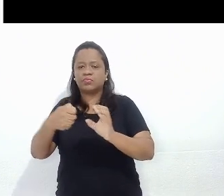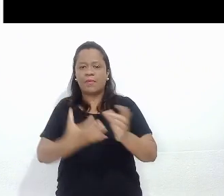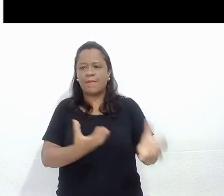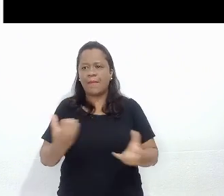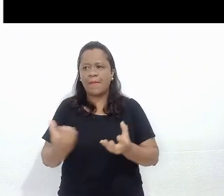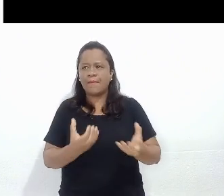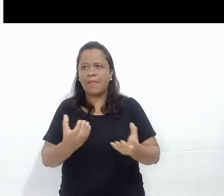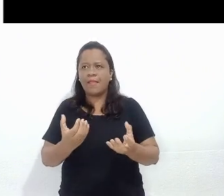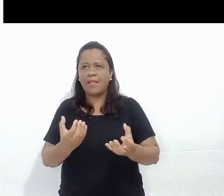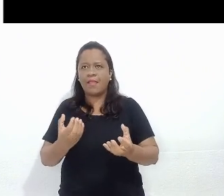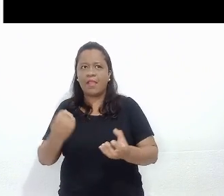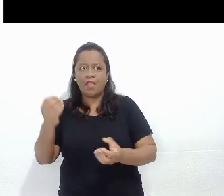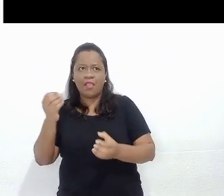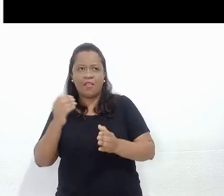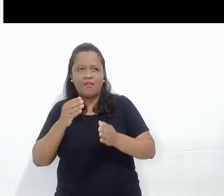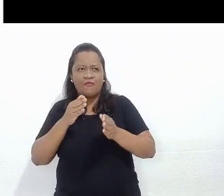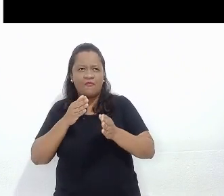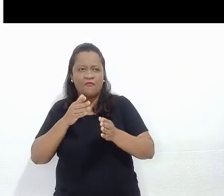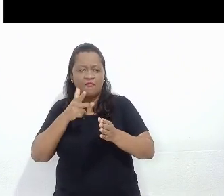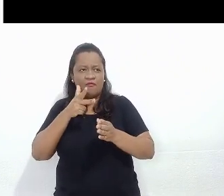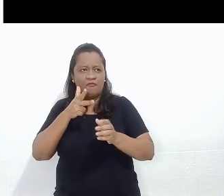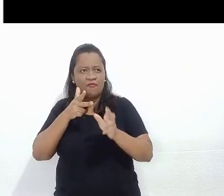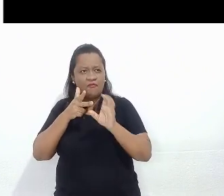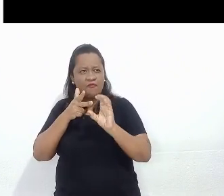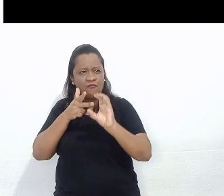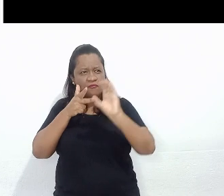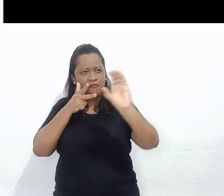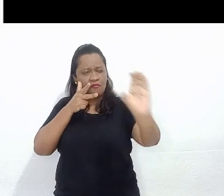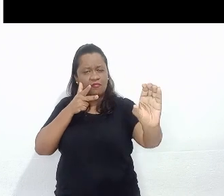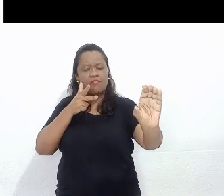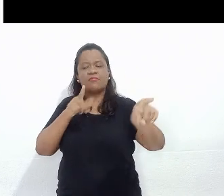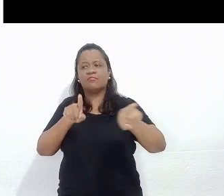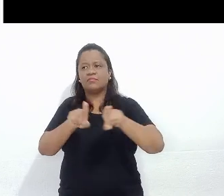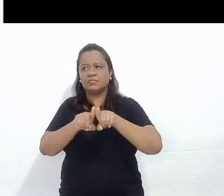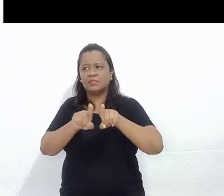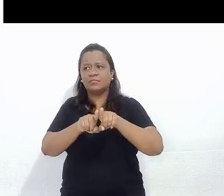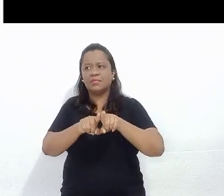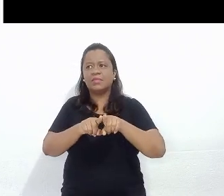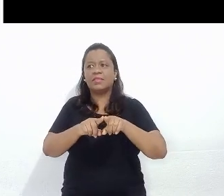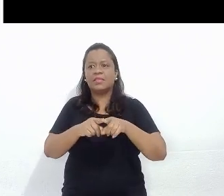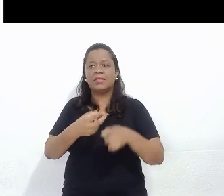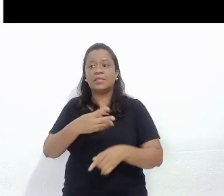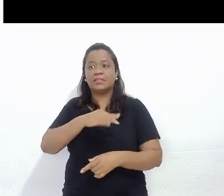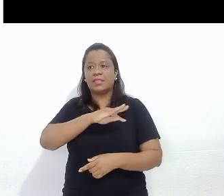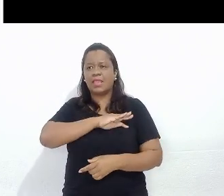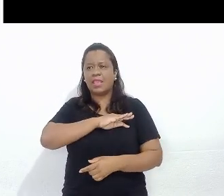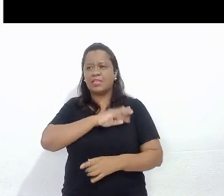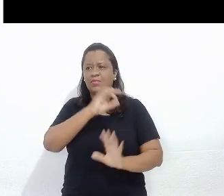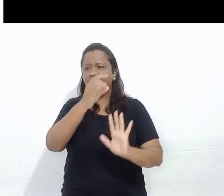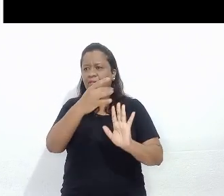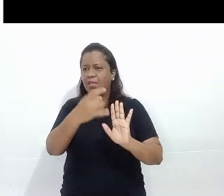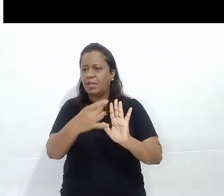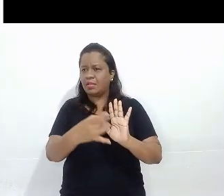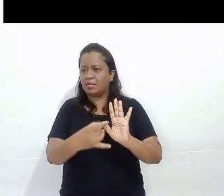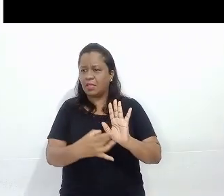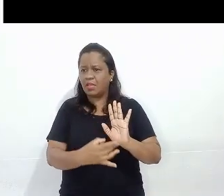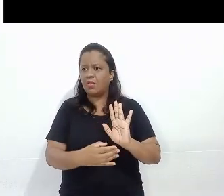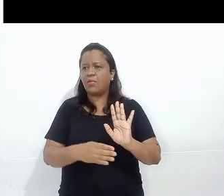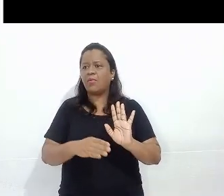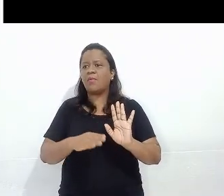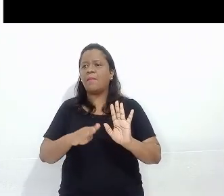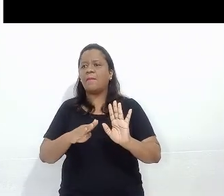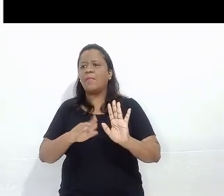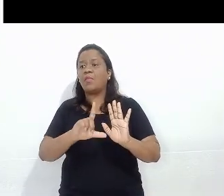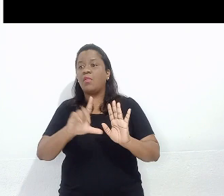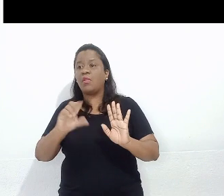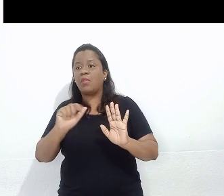foquista, maquetista, tudo isso, você tem o técnico de video assist, que já vai entender a função de cada um que quer, blogger,